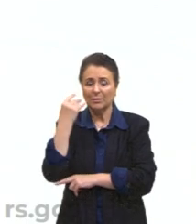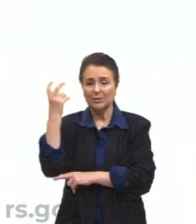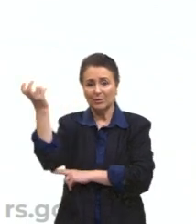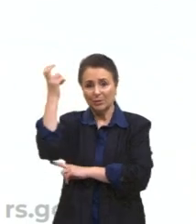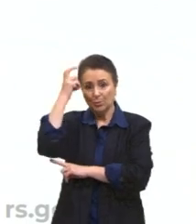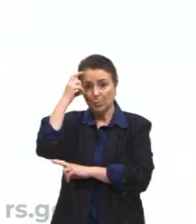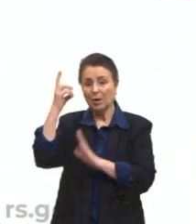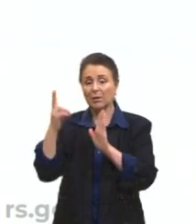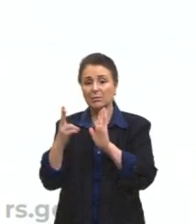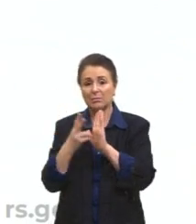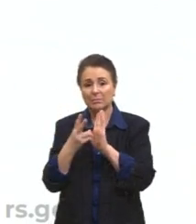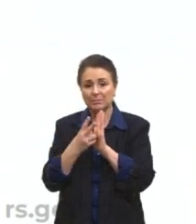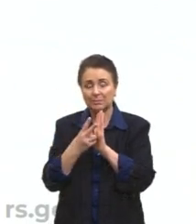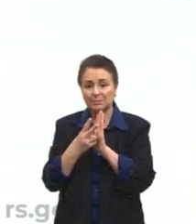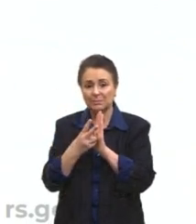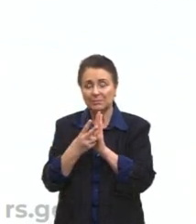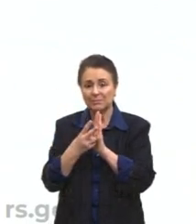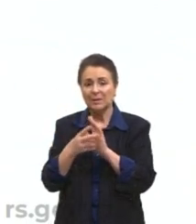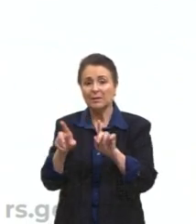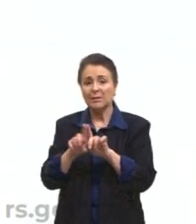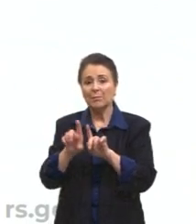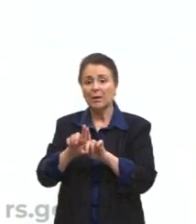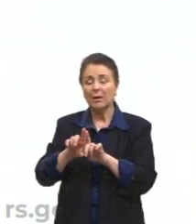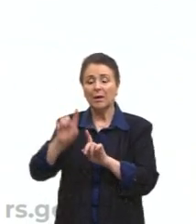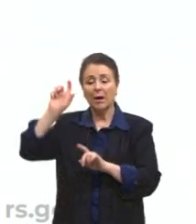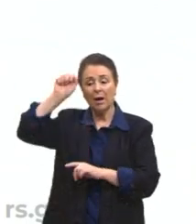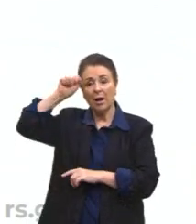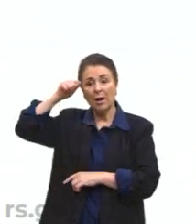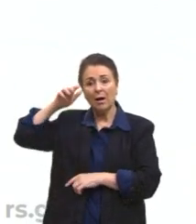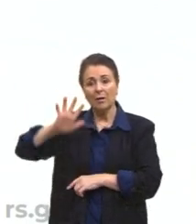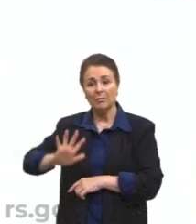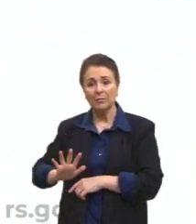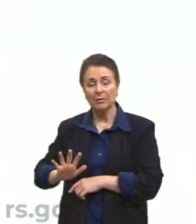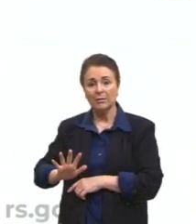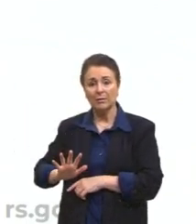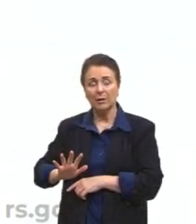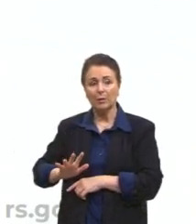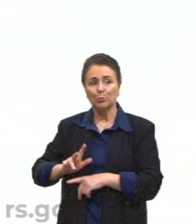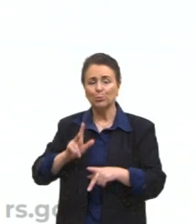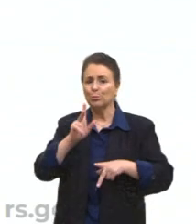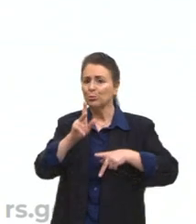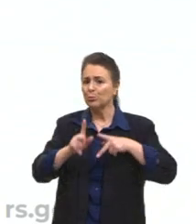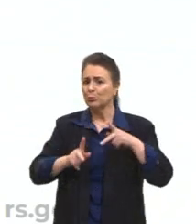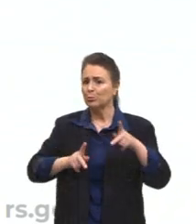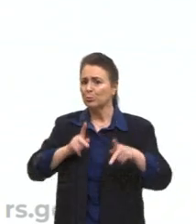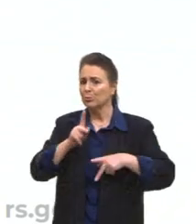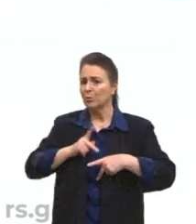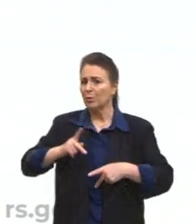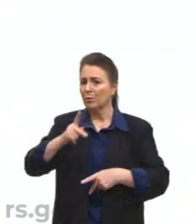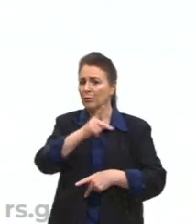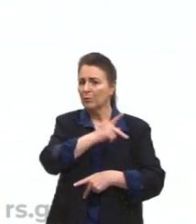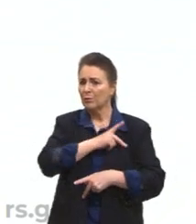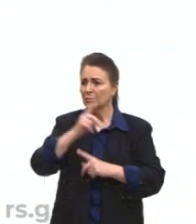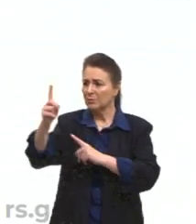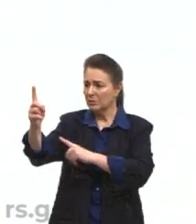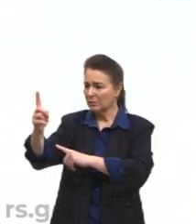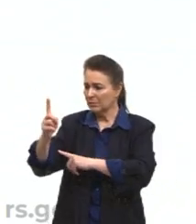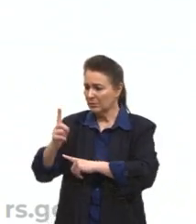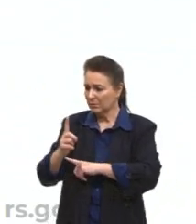indígena a importância da cultura africana a importância da cultura dos povos que vieram para o Brasil essa